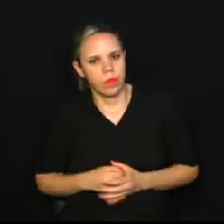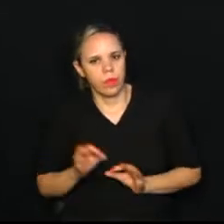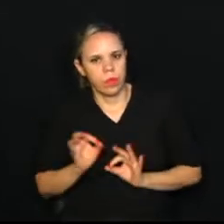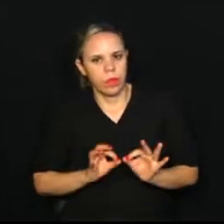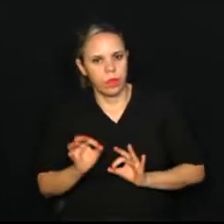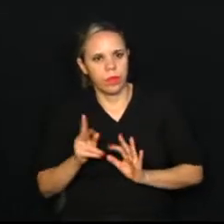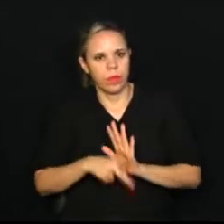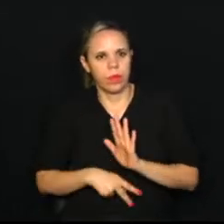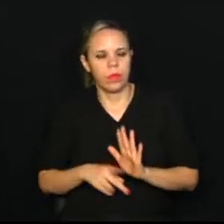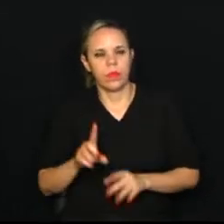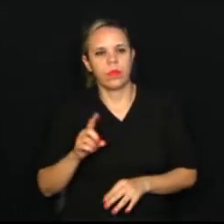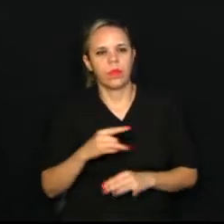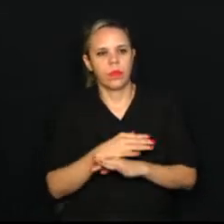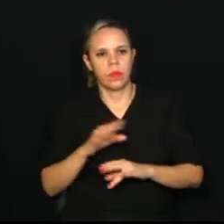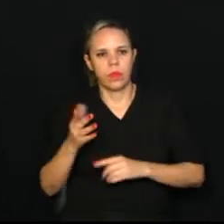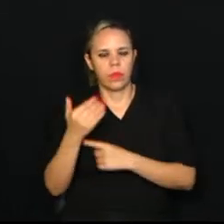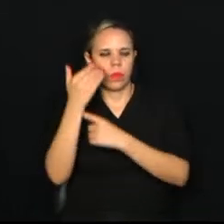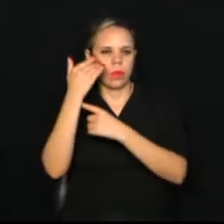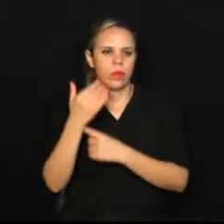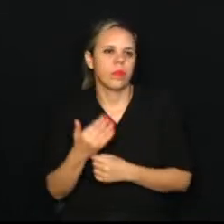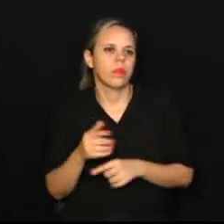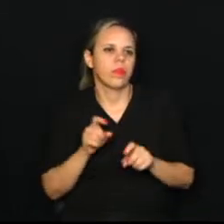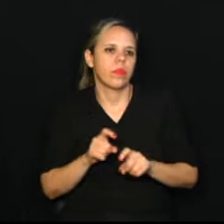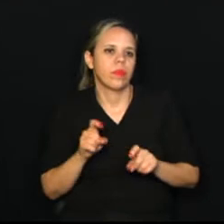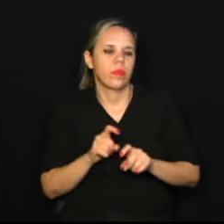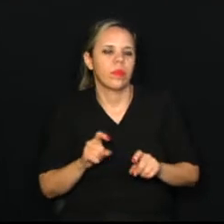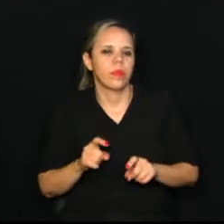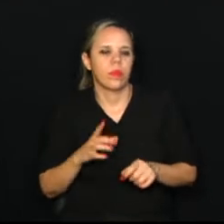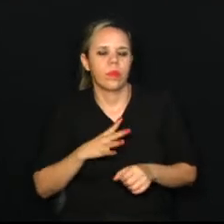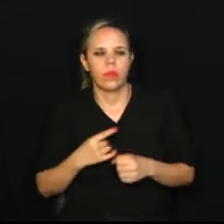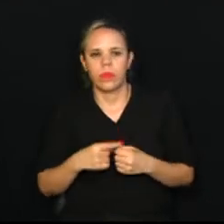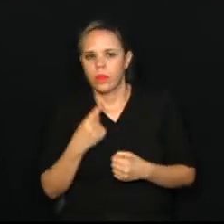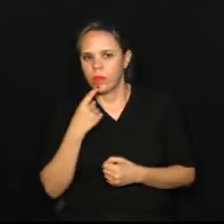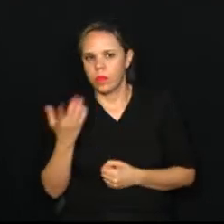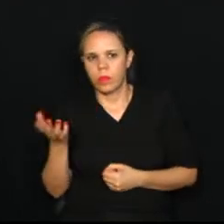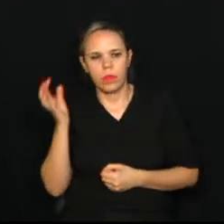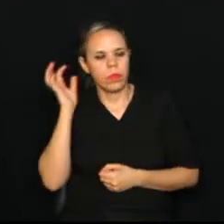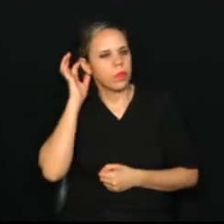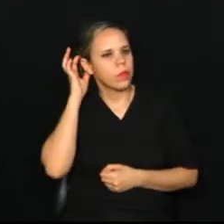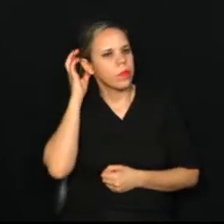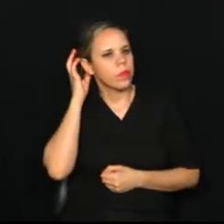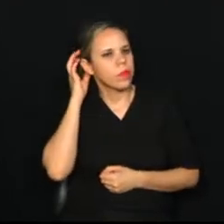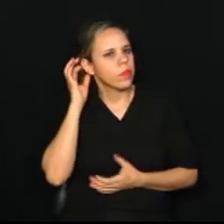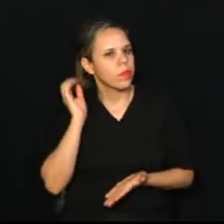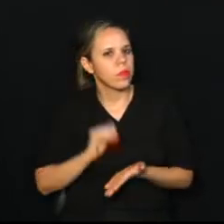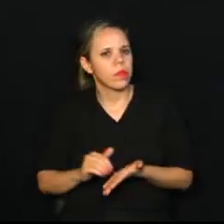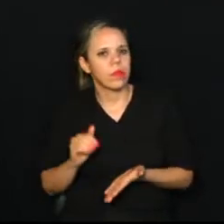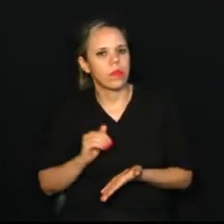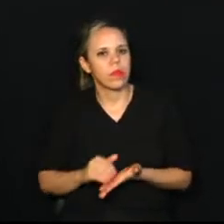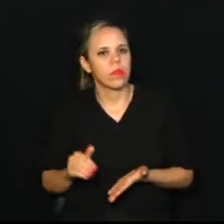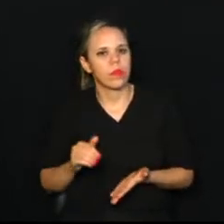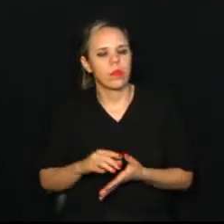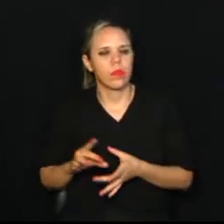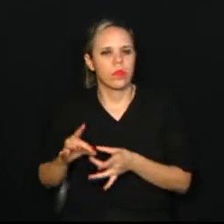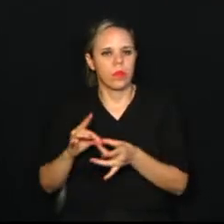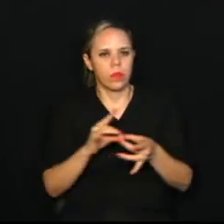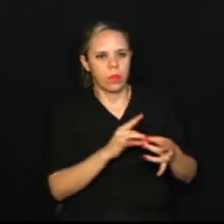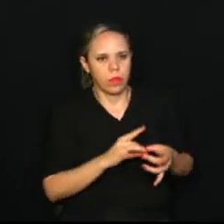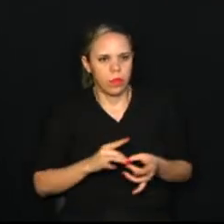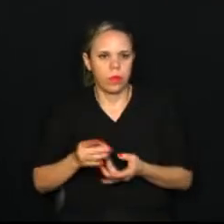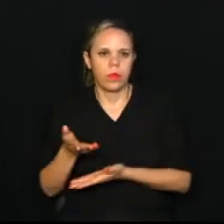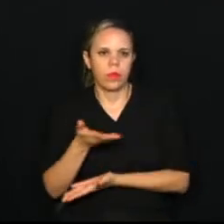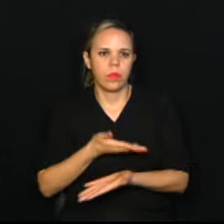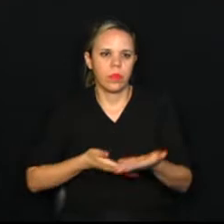plano diretor de tecnologia de informação para o município de Campinas, com as secretarias integradas entre si.